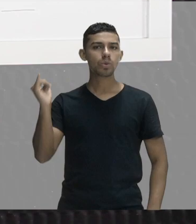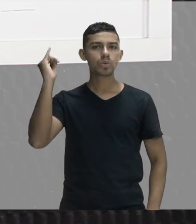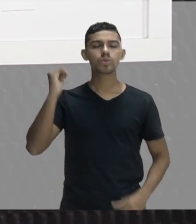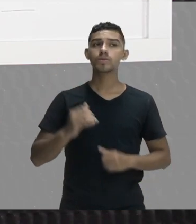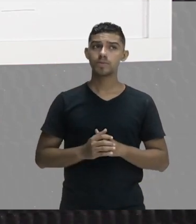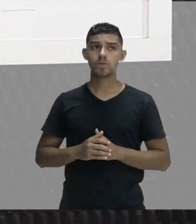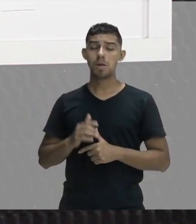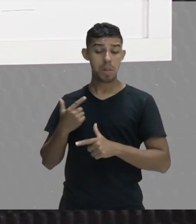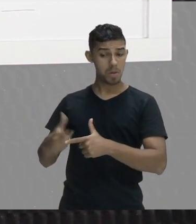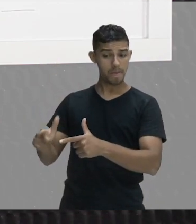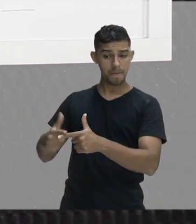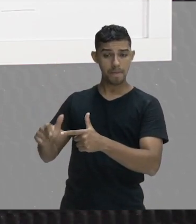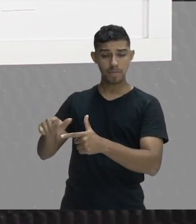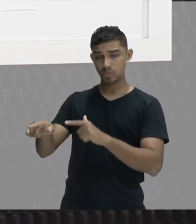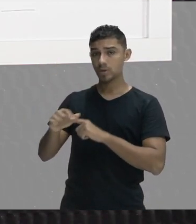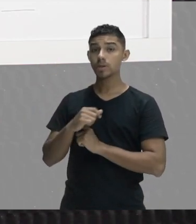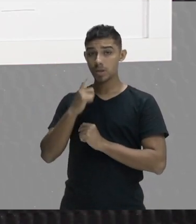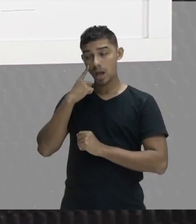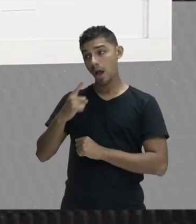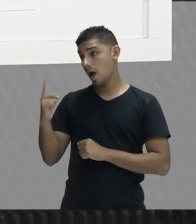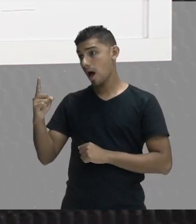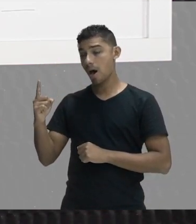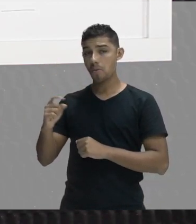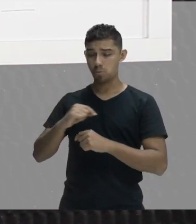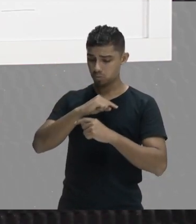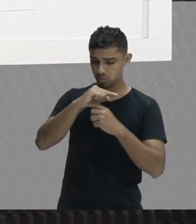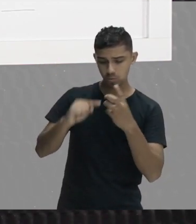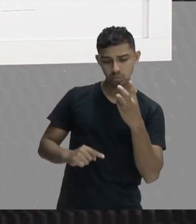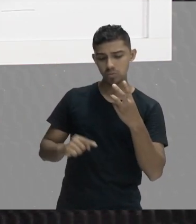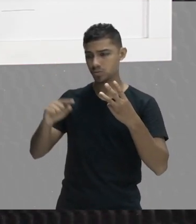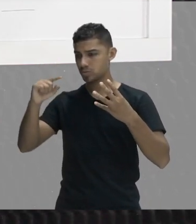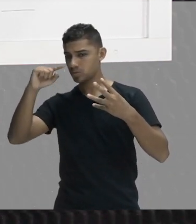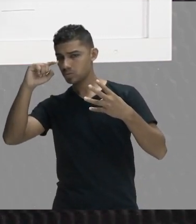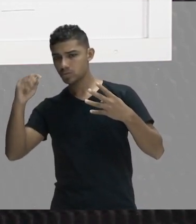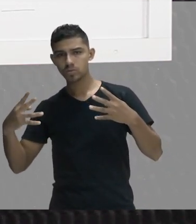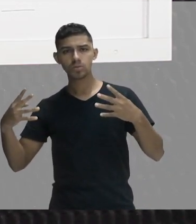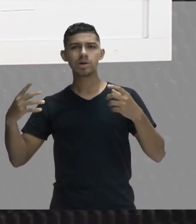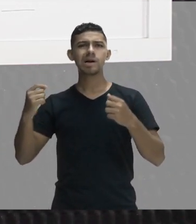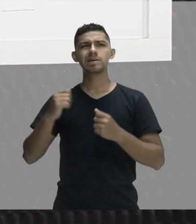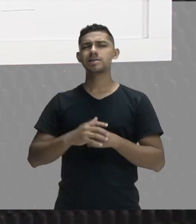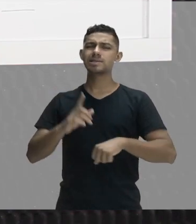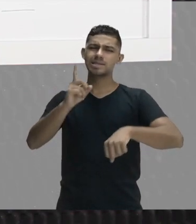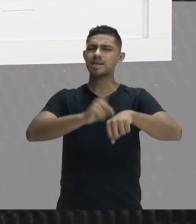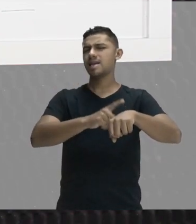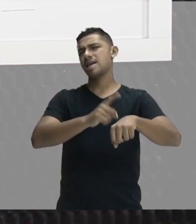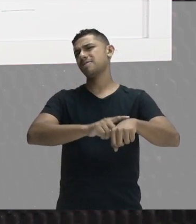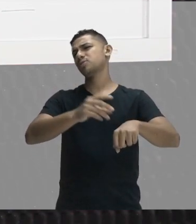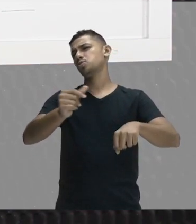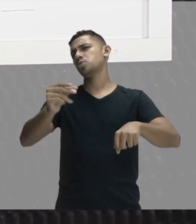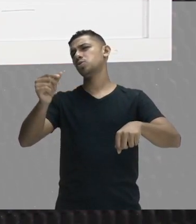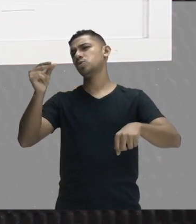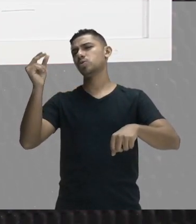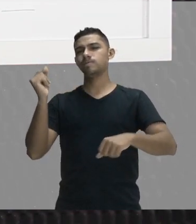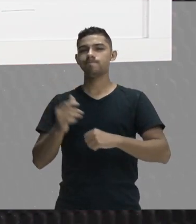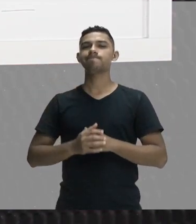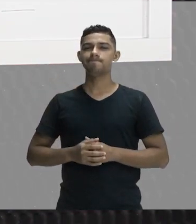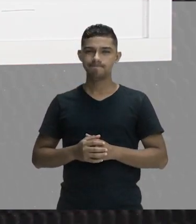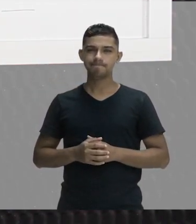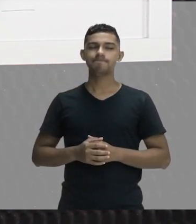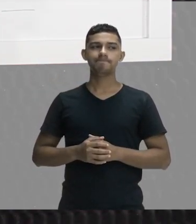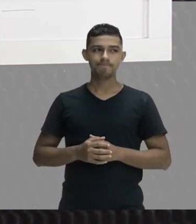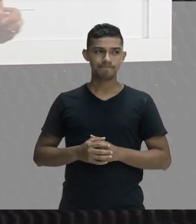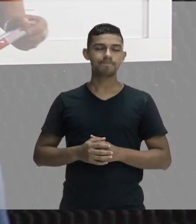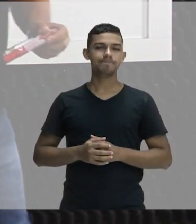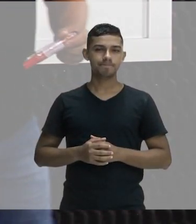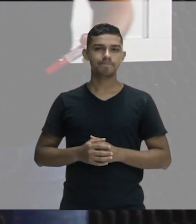problema através da árvore de possibilidades, seria muito trabalhoso, né? Ia ter muito tempo. Ok? Então, beleza. Agora,